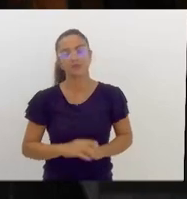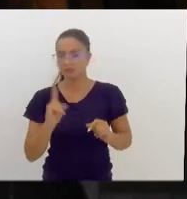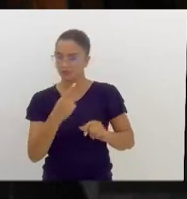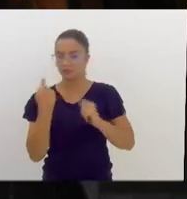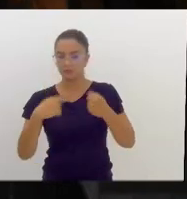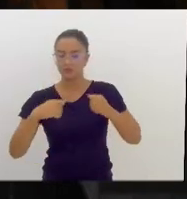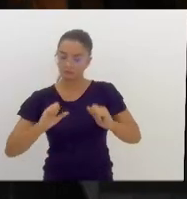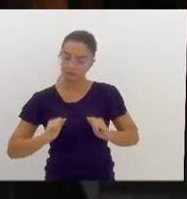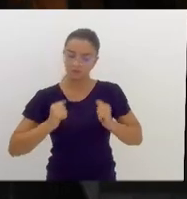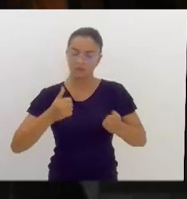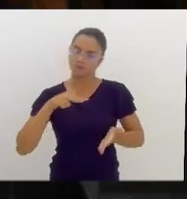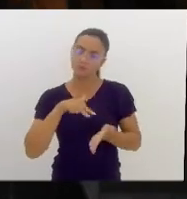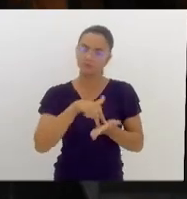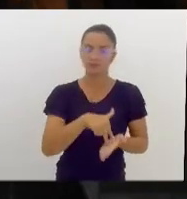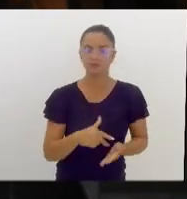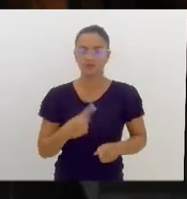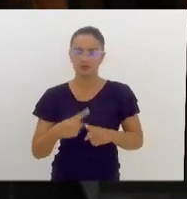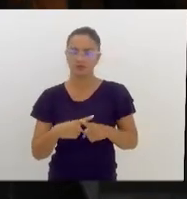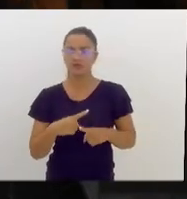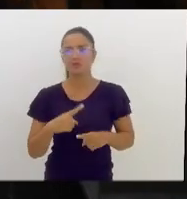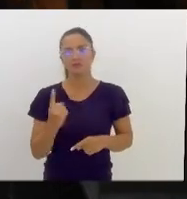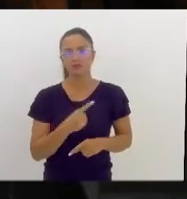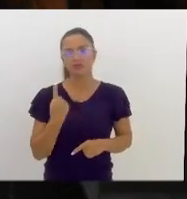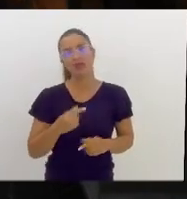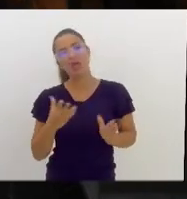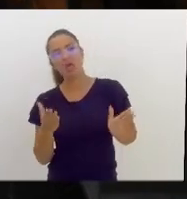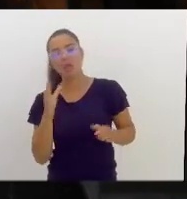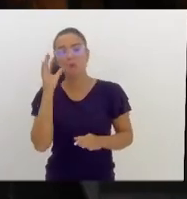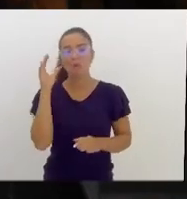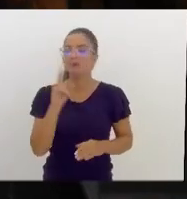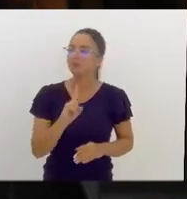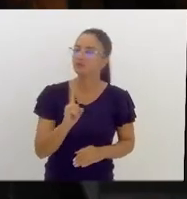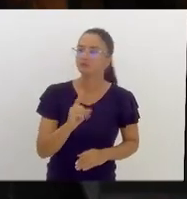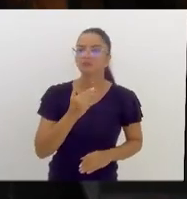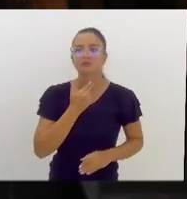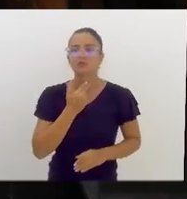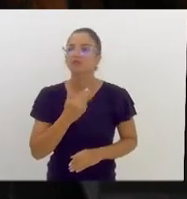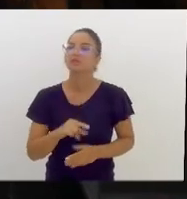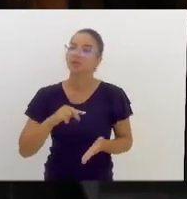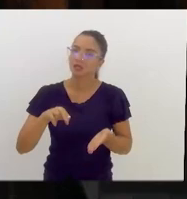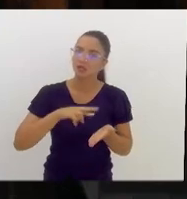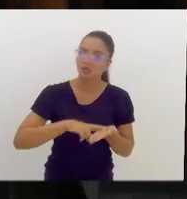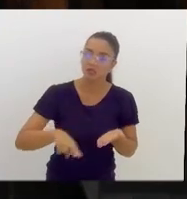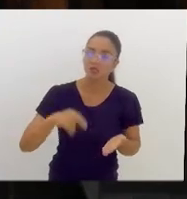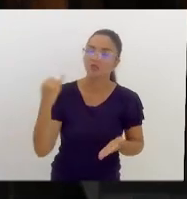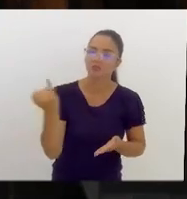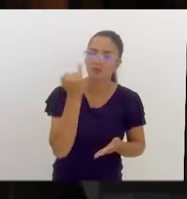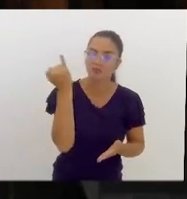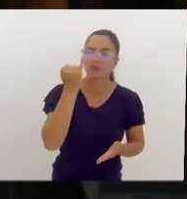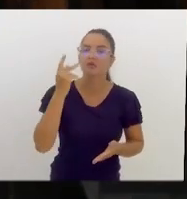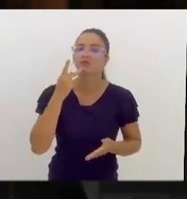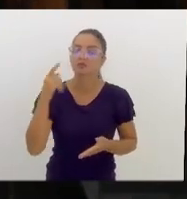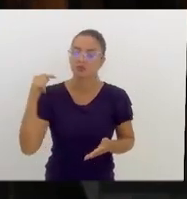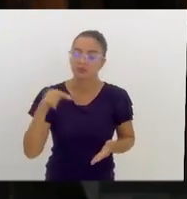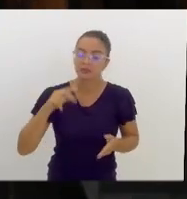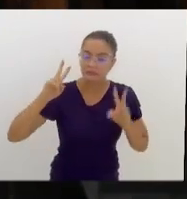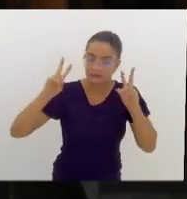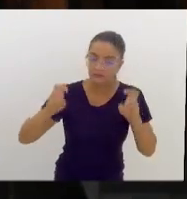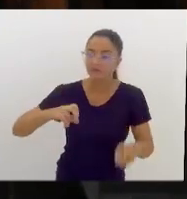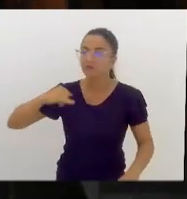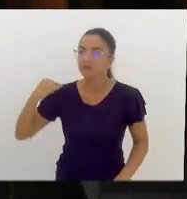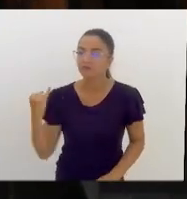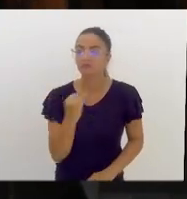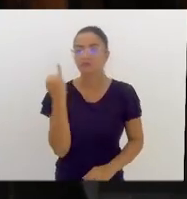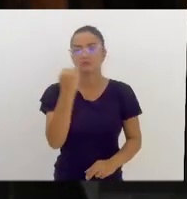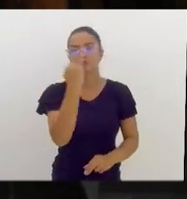estado do Rio de Janeiro continuar sendo refém. Então, é mais um relatório importante que mete o dedo na ferida de um assunto que é